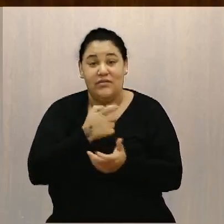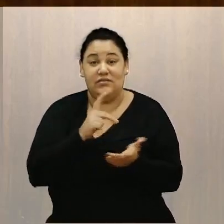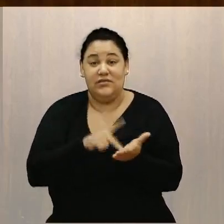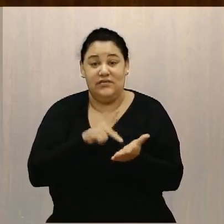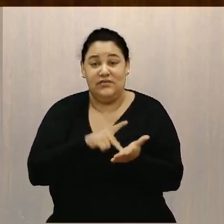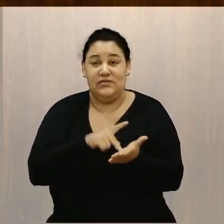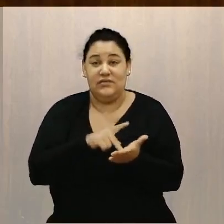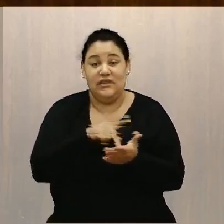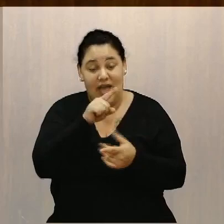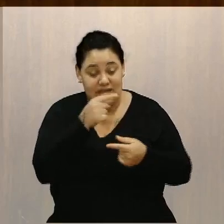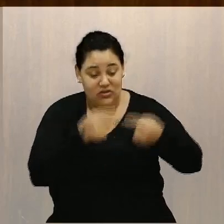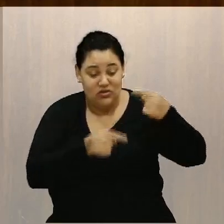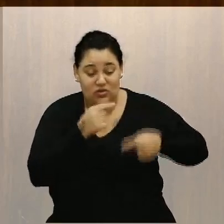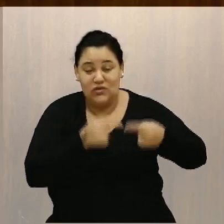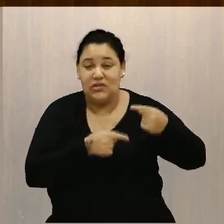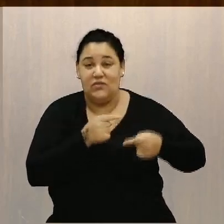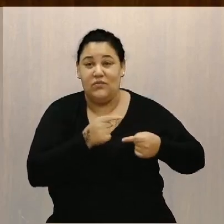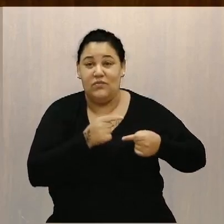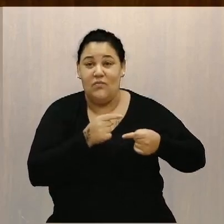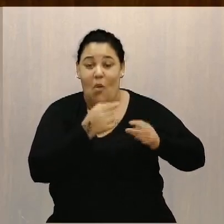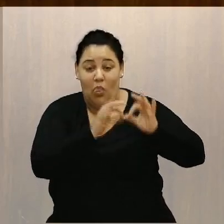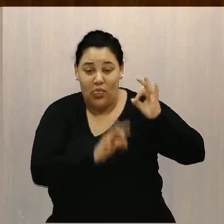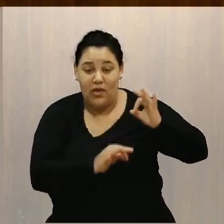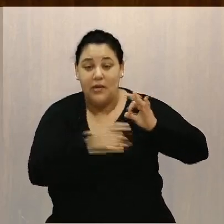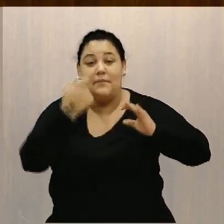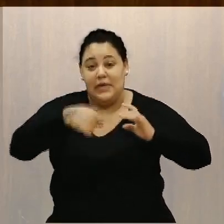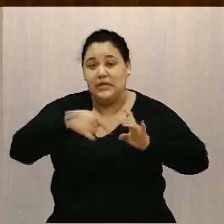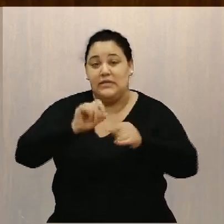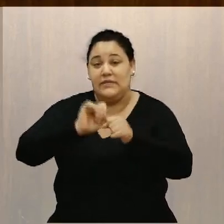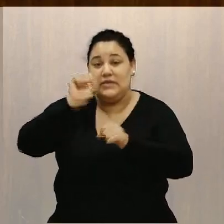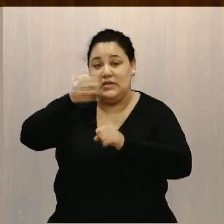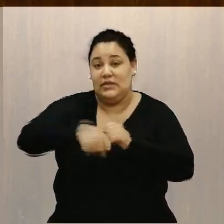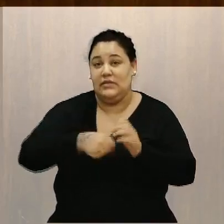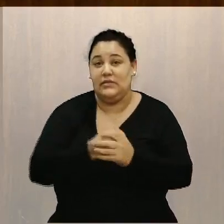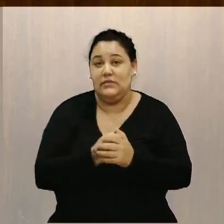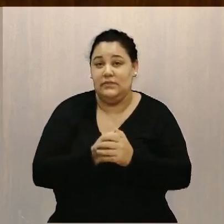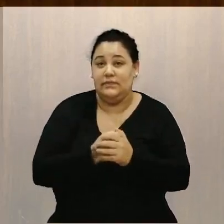este debate, sim a gente precisa fazer, porque